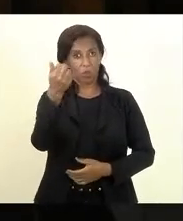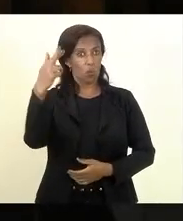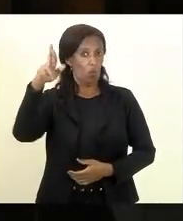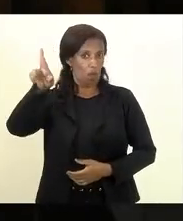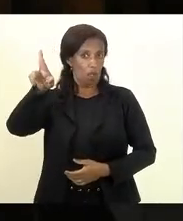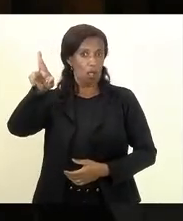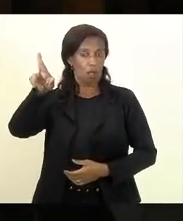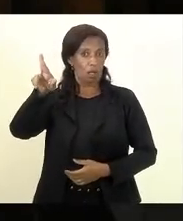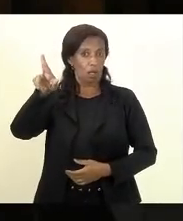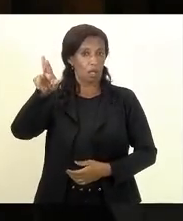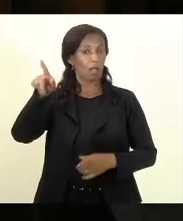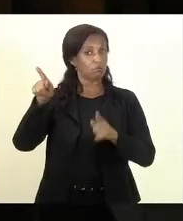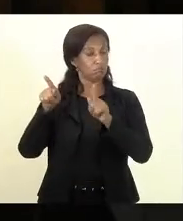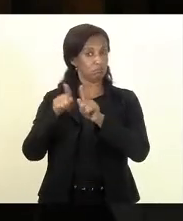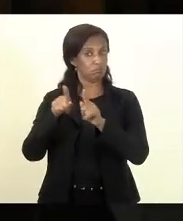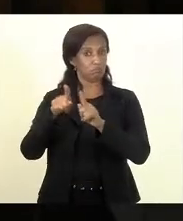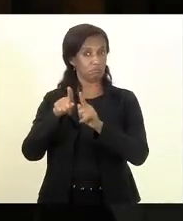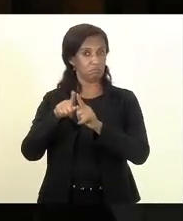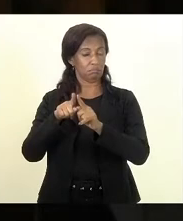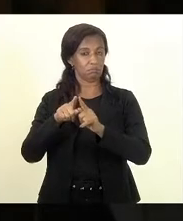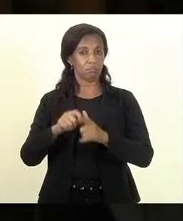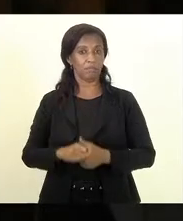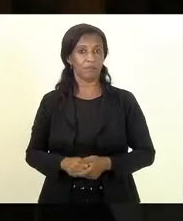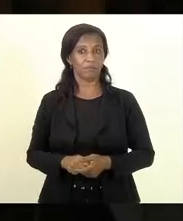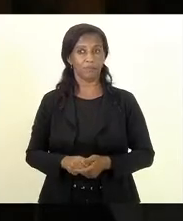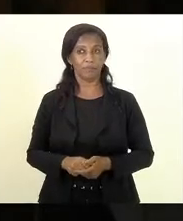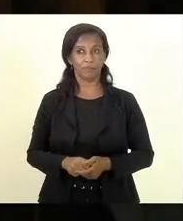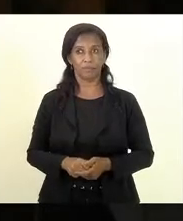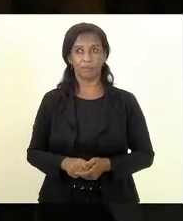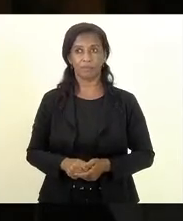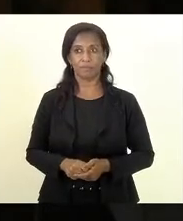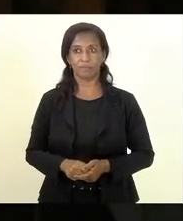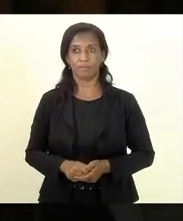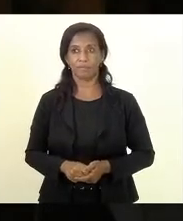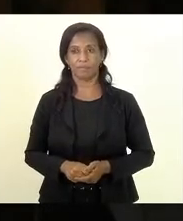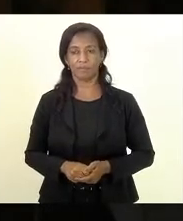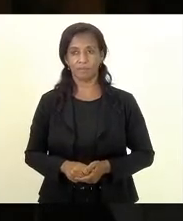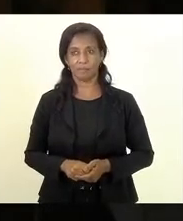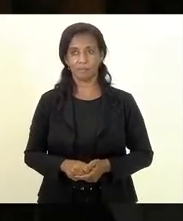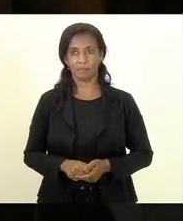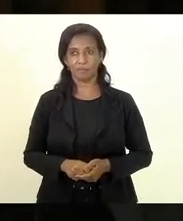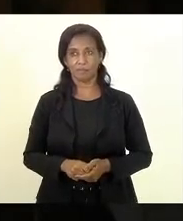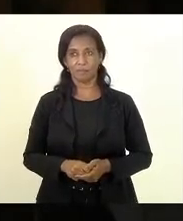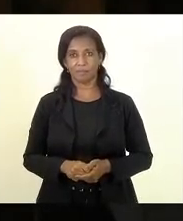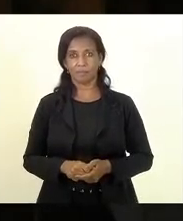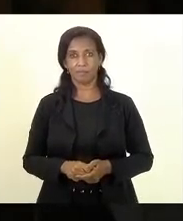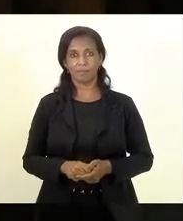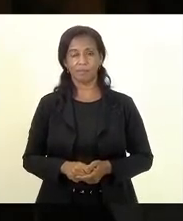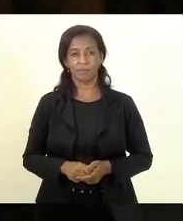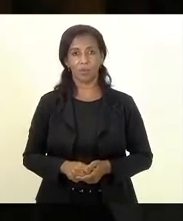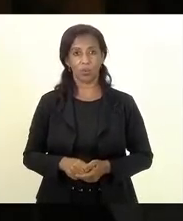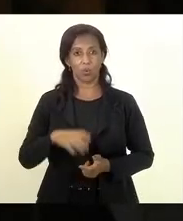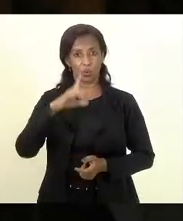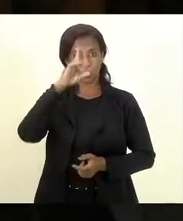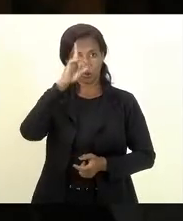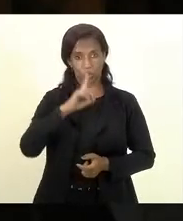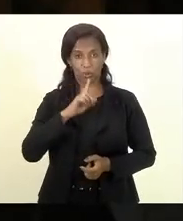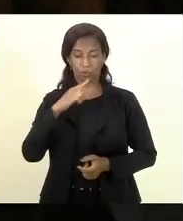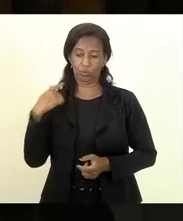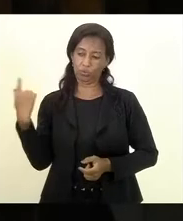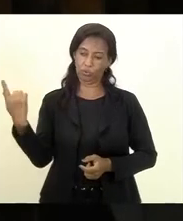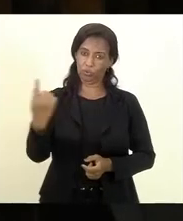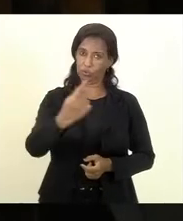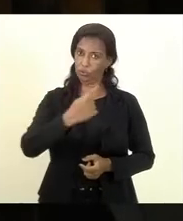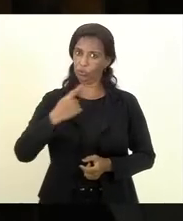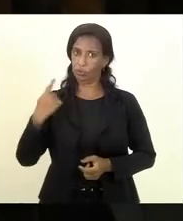ar-condicionado, seguramente, me asseverou aqui o diretor-geral,